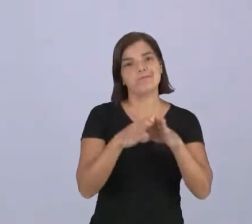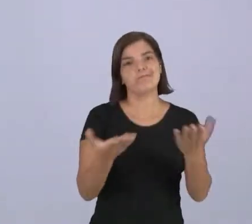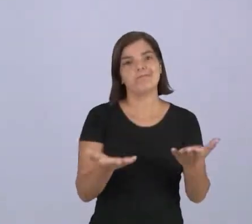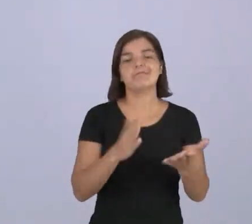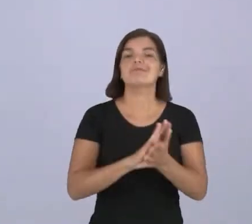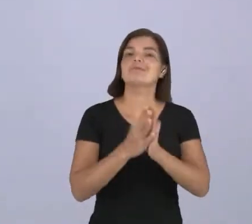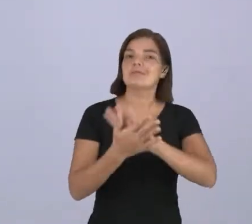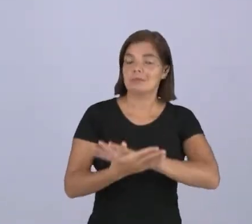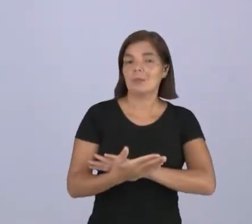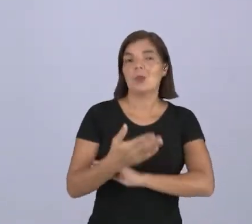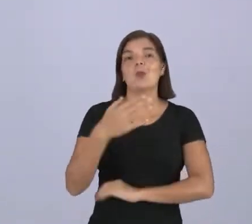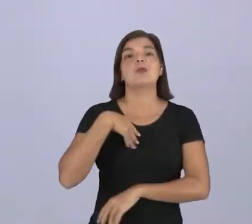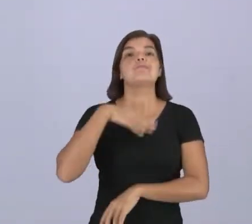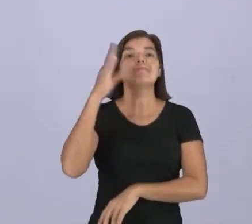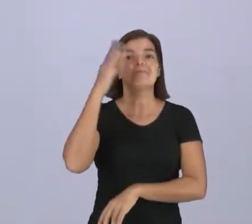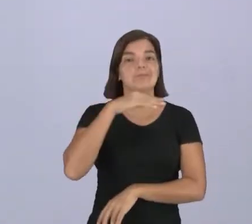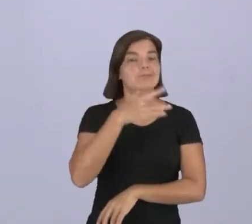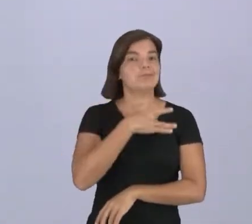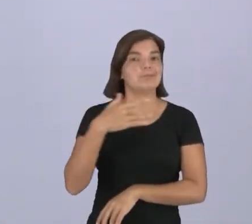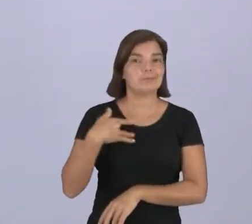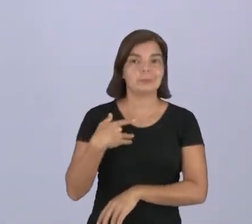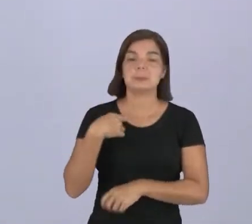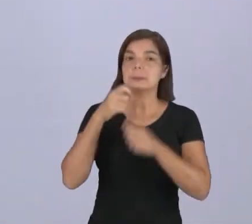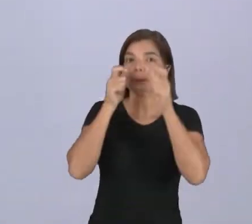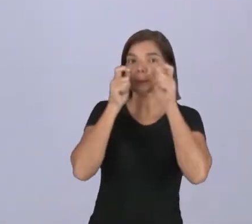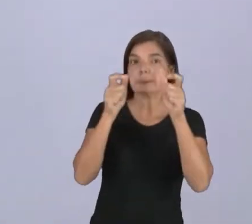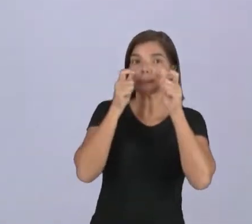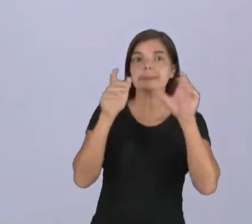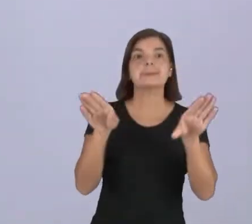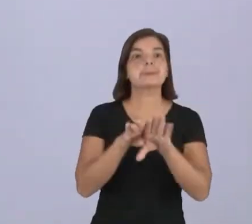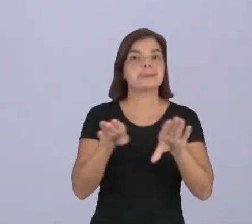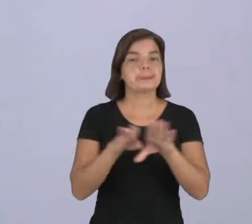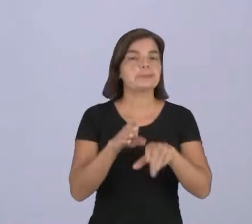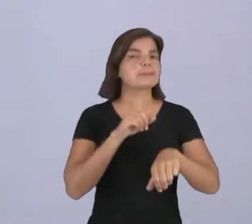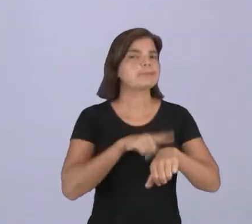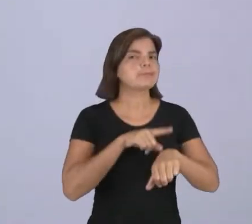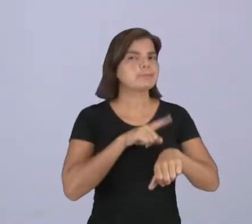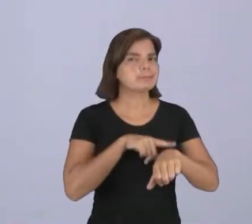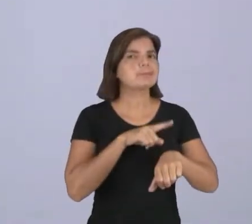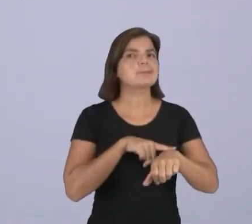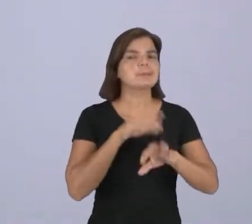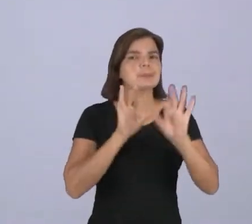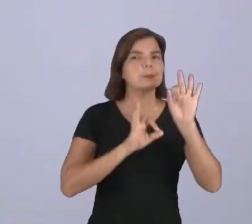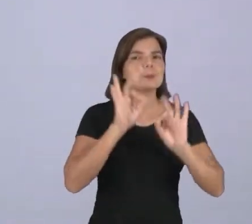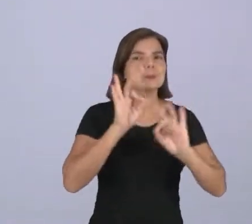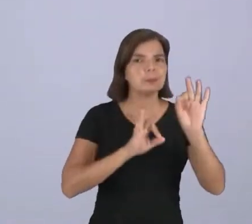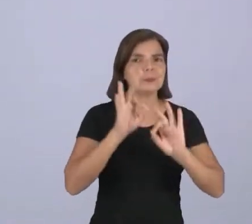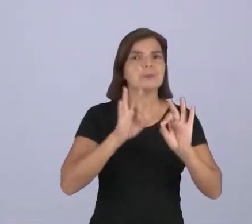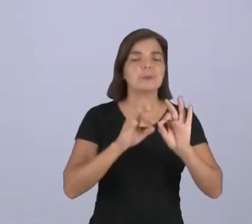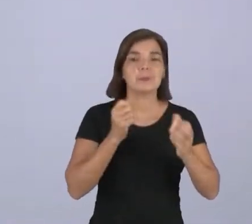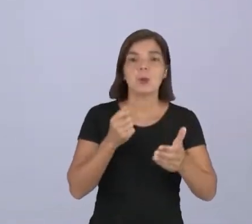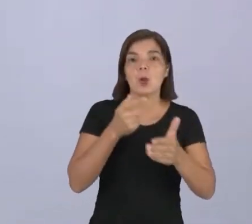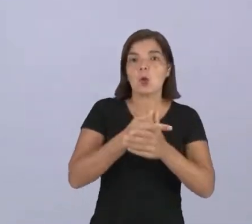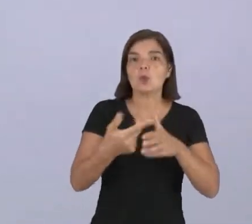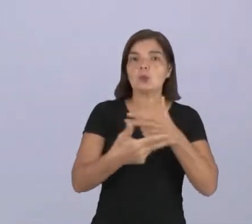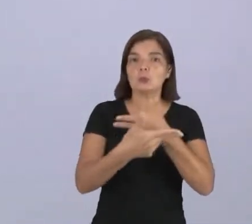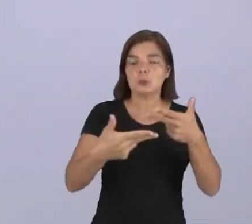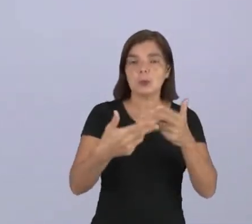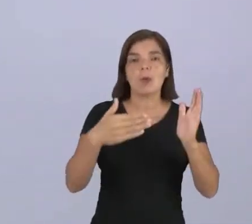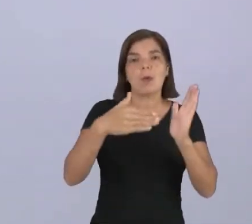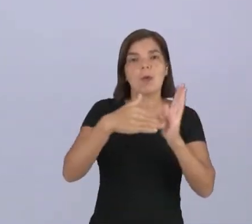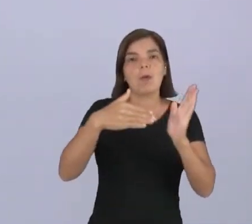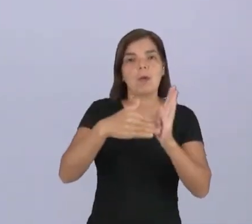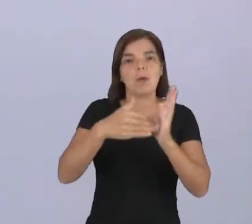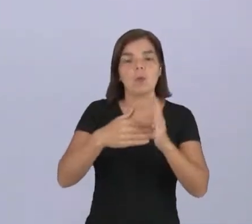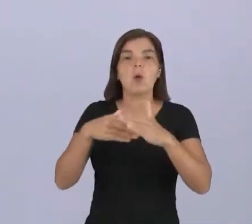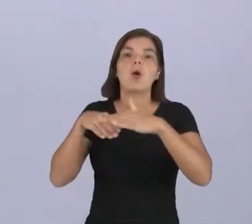consequentemente, fazendo mal à nossa saúde. Então, a gente precisa prestar atenção também no momento que a gente vai fazer a compra do alimento, até o